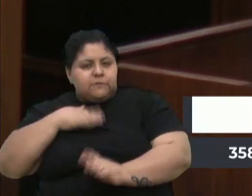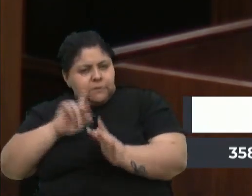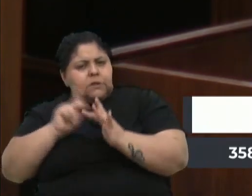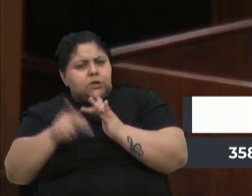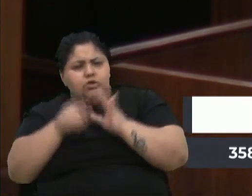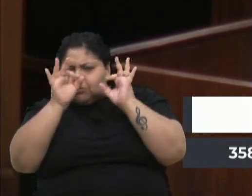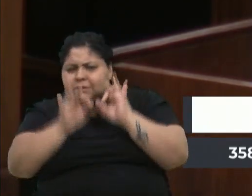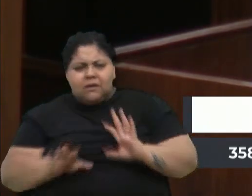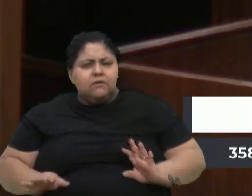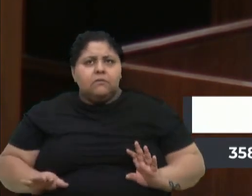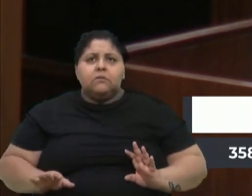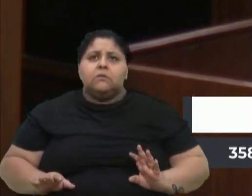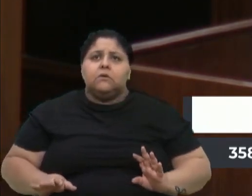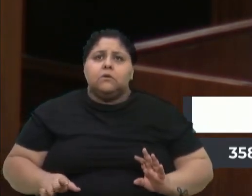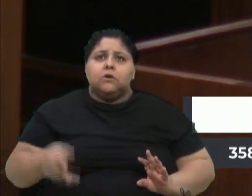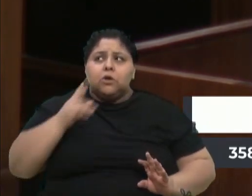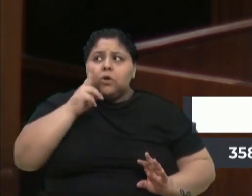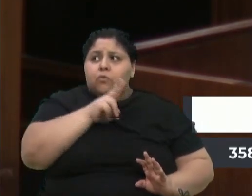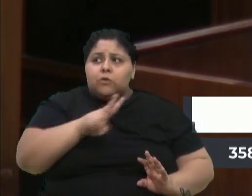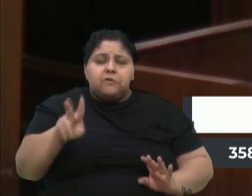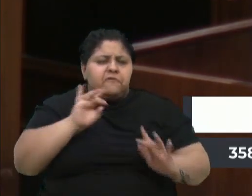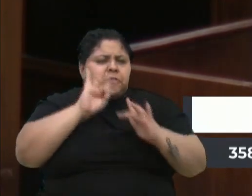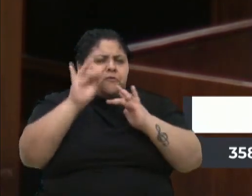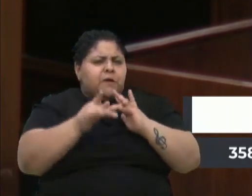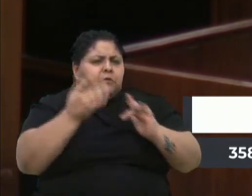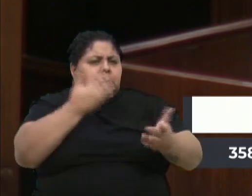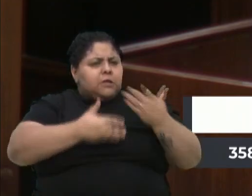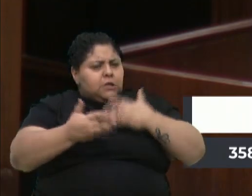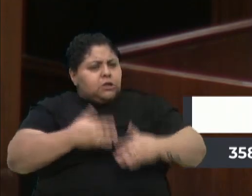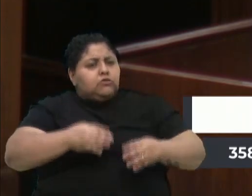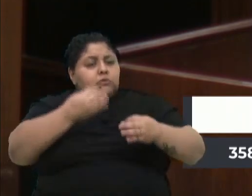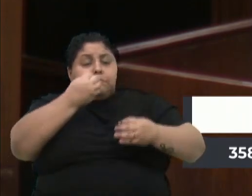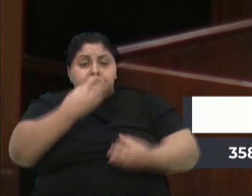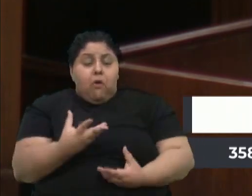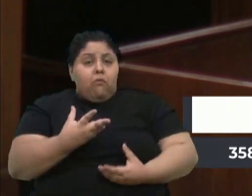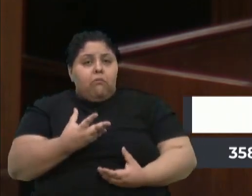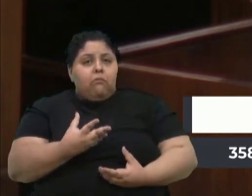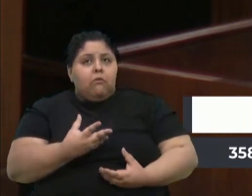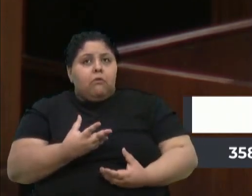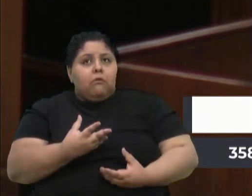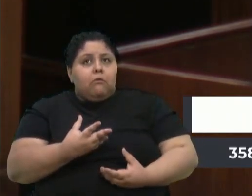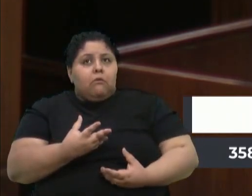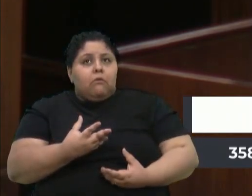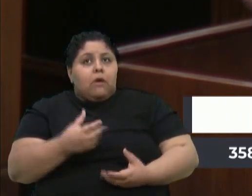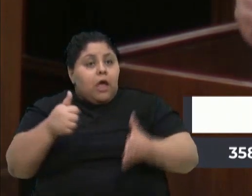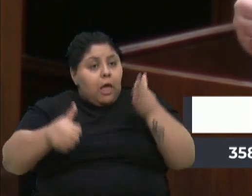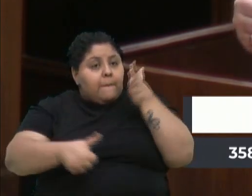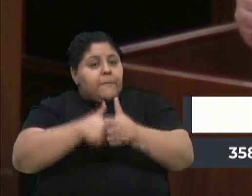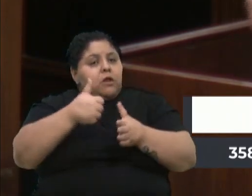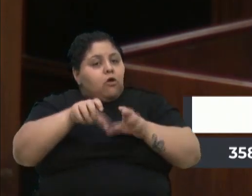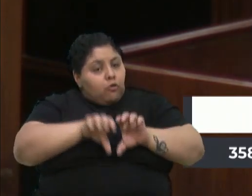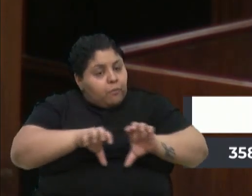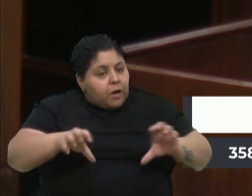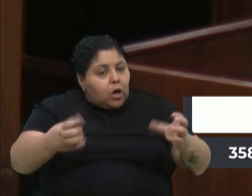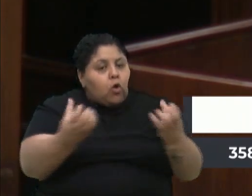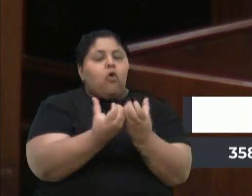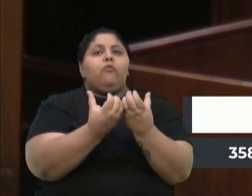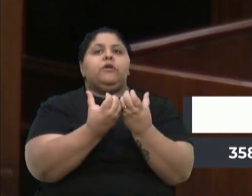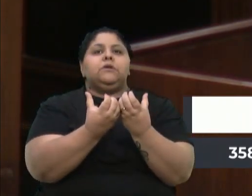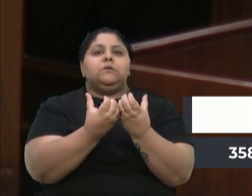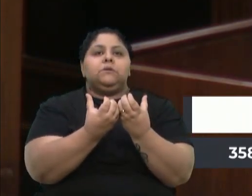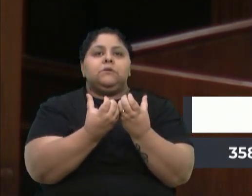ser atendido, de que bom, não é o vereador que vai usufruir, é a comunidade. Então, é ideal. O